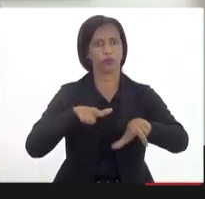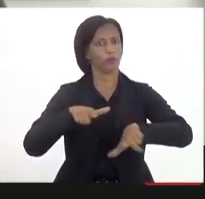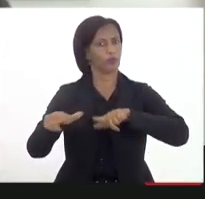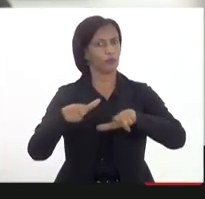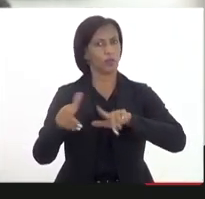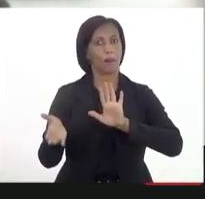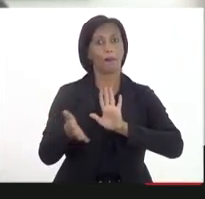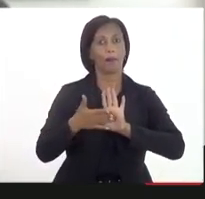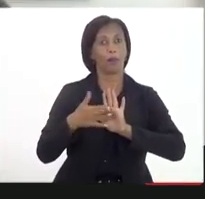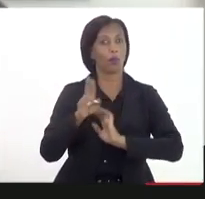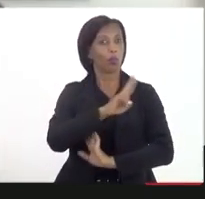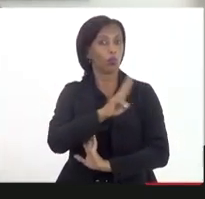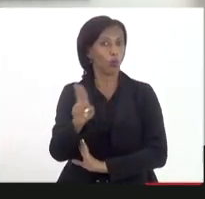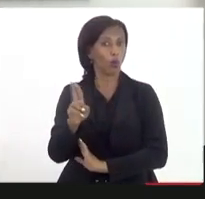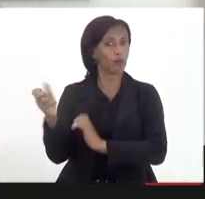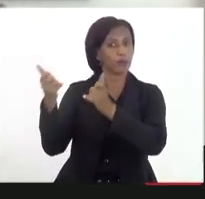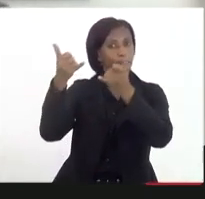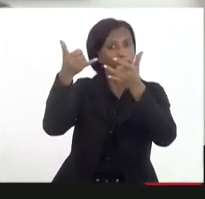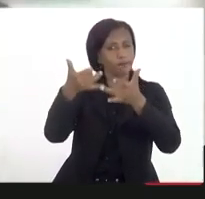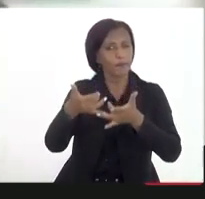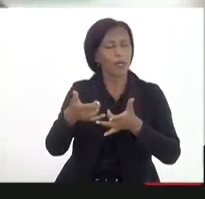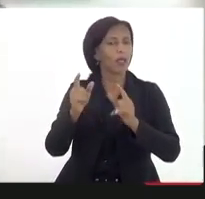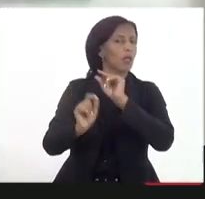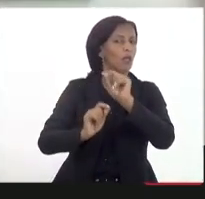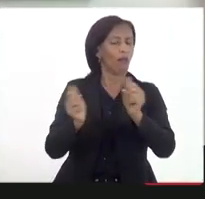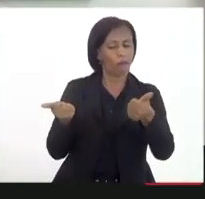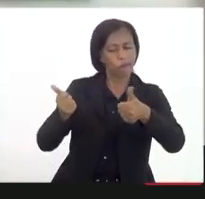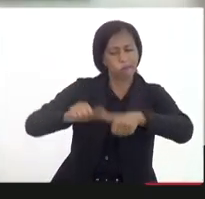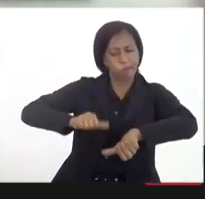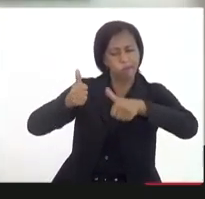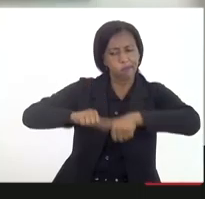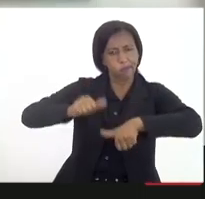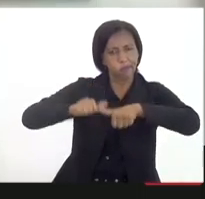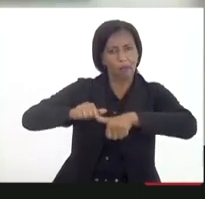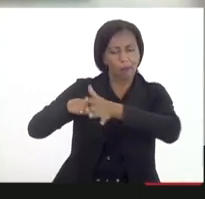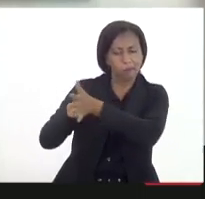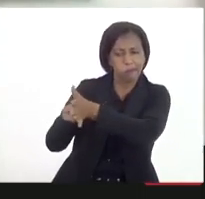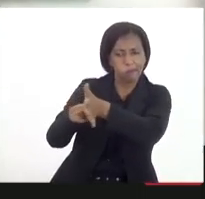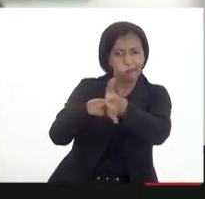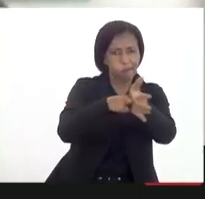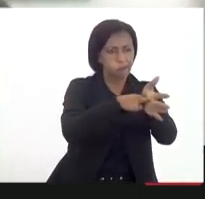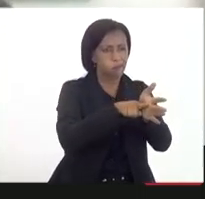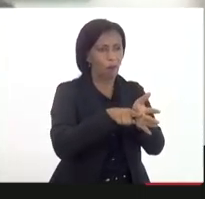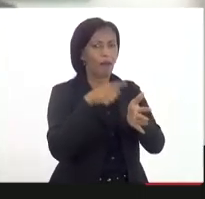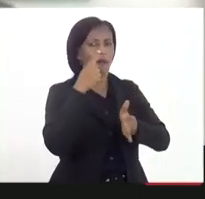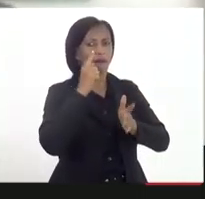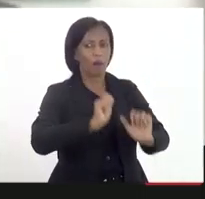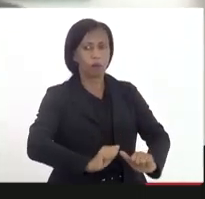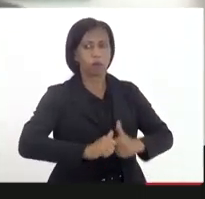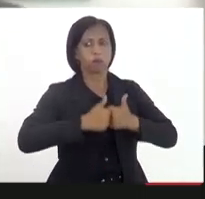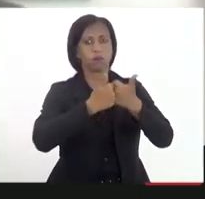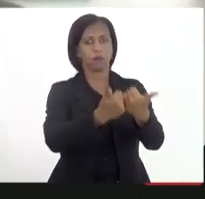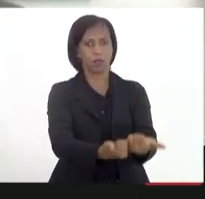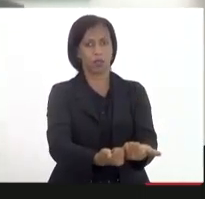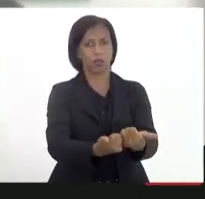é como o próprio nome diz fazer uma análise buscar a otimização da prestação jurisdicional